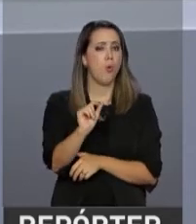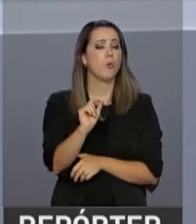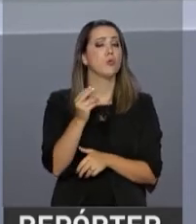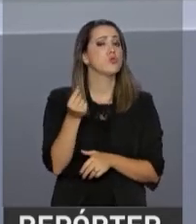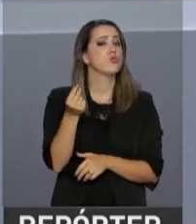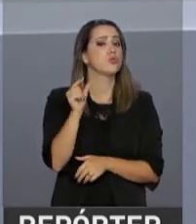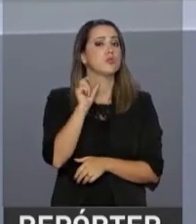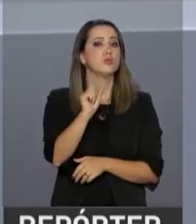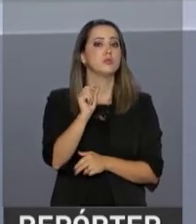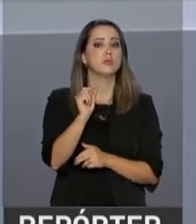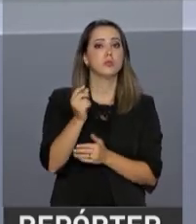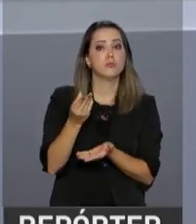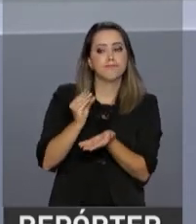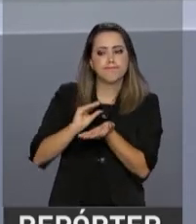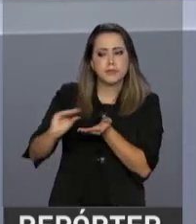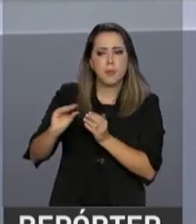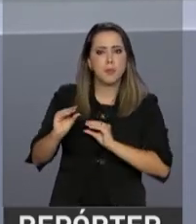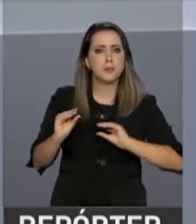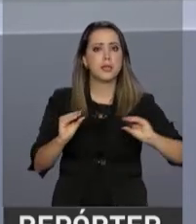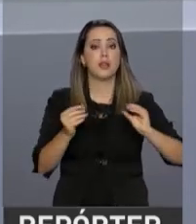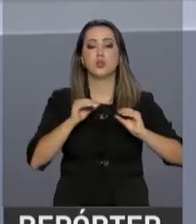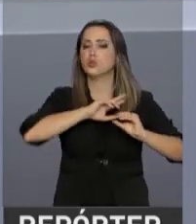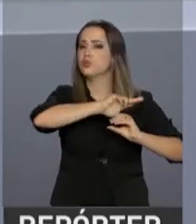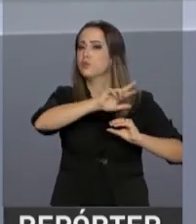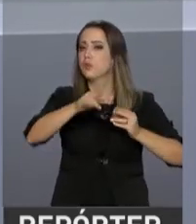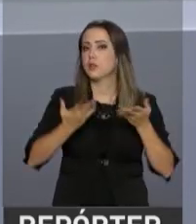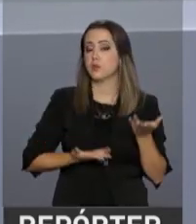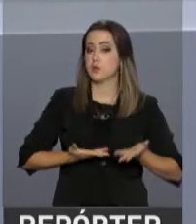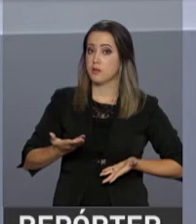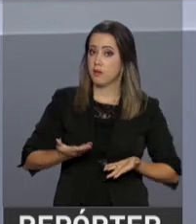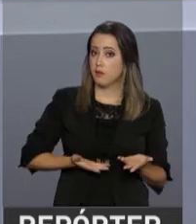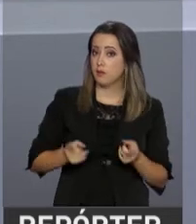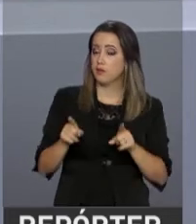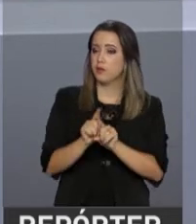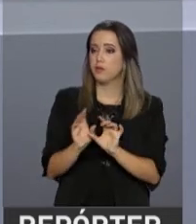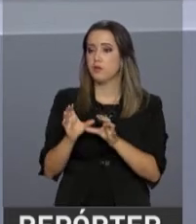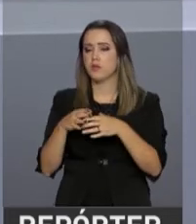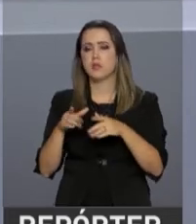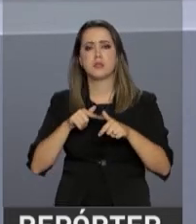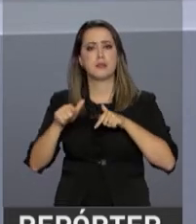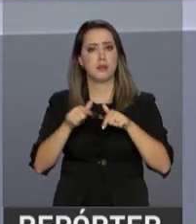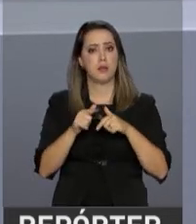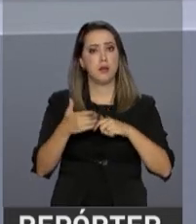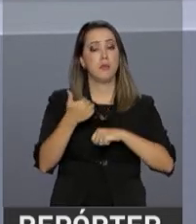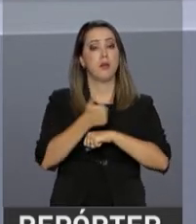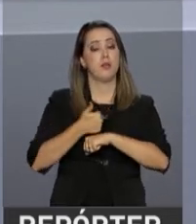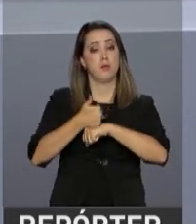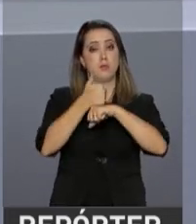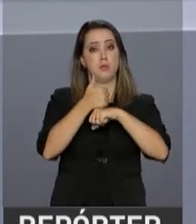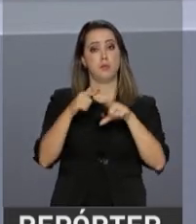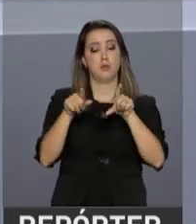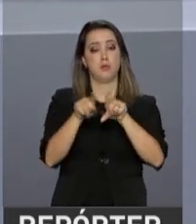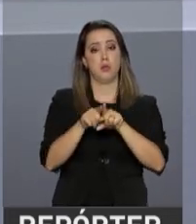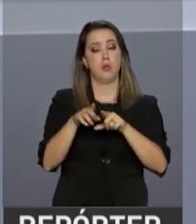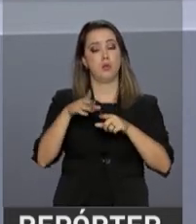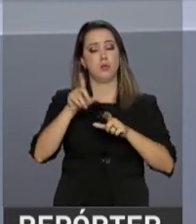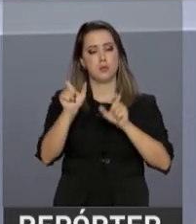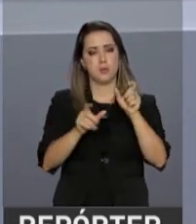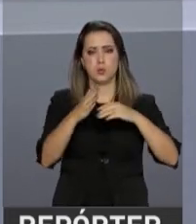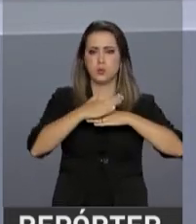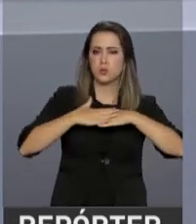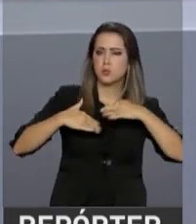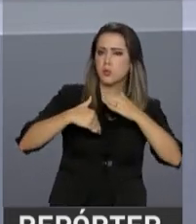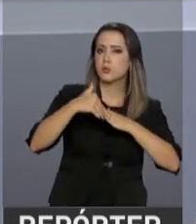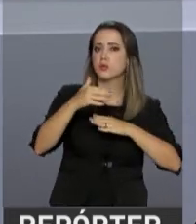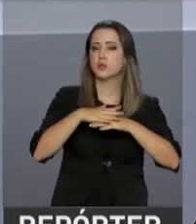com isso o dinheiro foi aplicado em mais serviços e ações como equipes de saúde da família e ambulâncias do samu e esse é um dos resultados